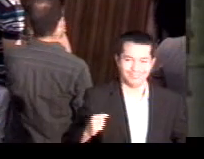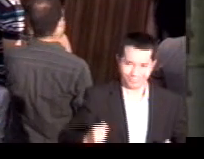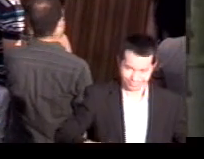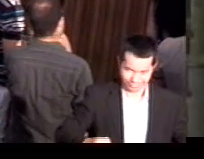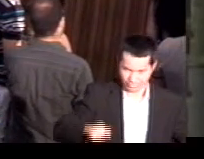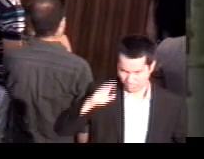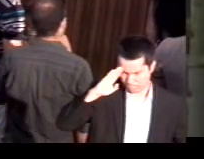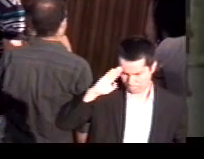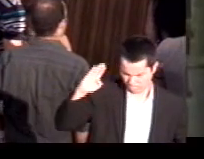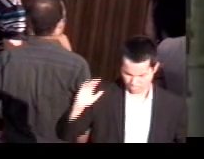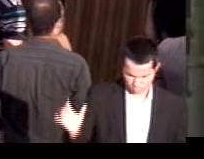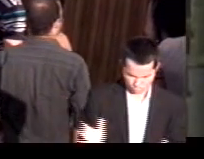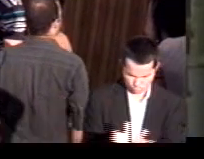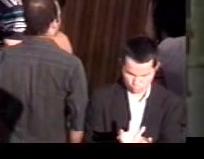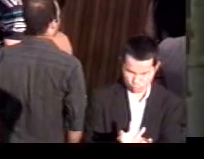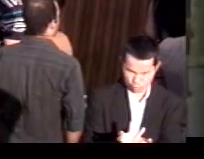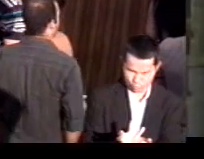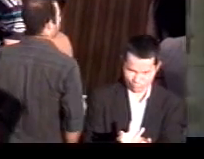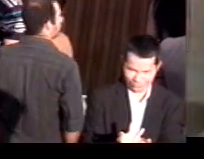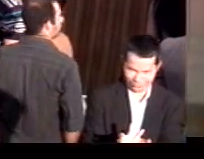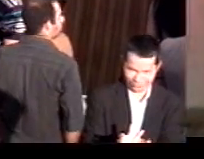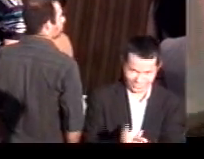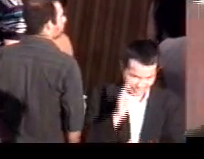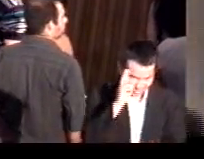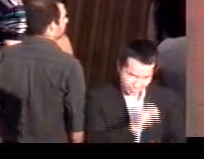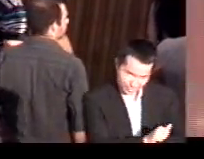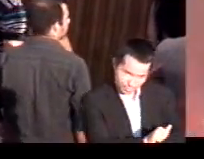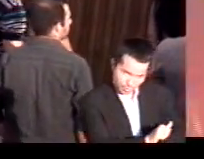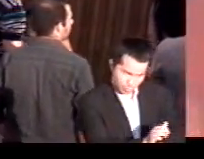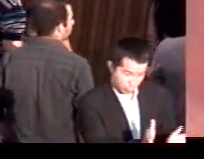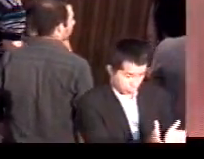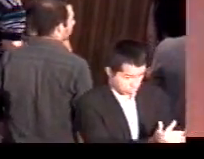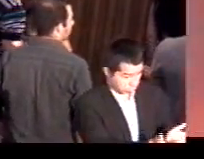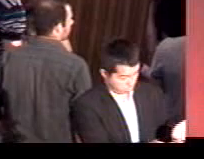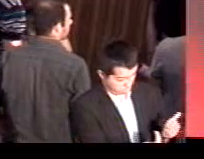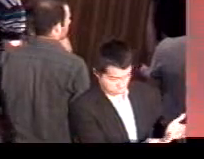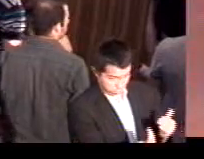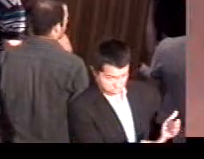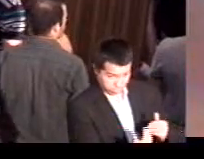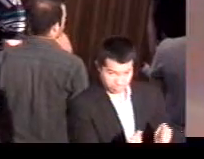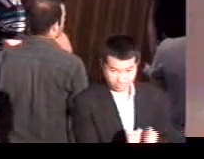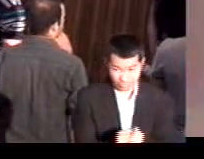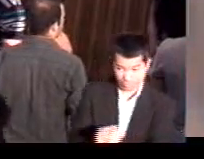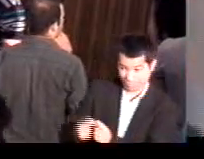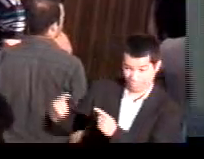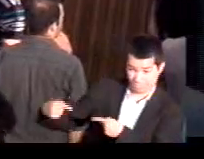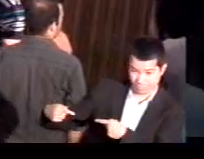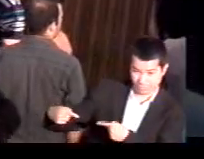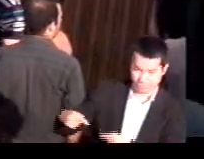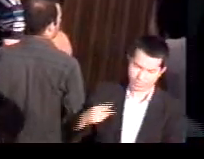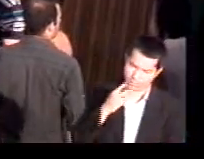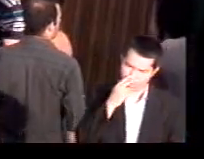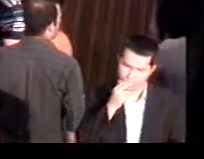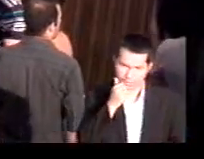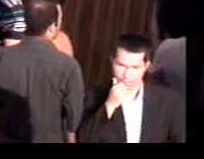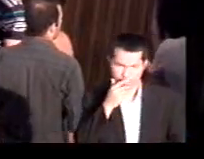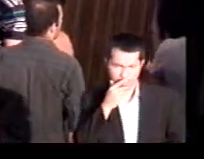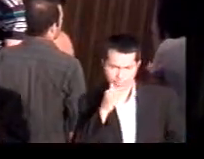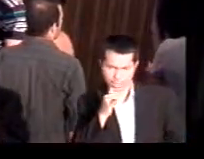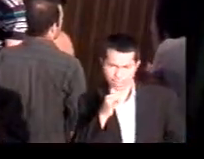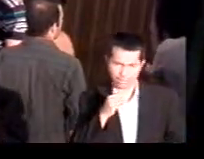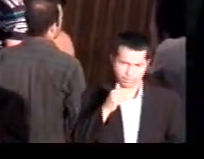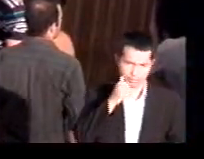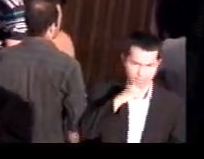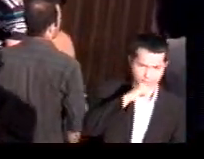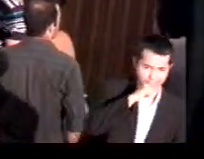só. Tá? A gente precisa do povo de Deus, gente que está do lado da gente, um pai espiritual, um amigo